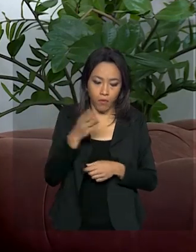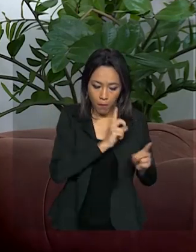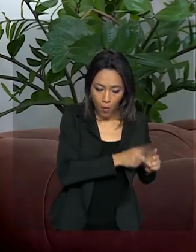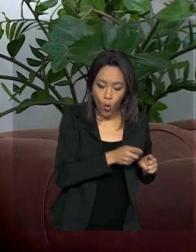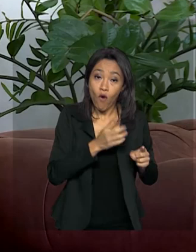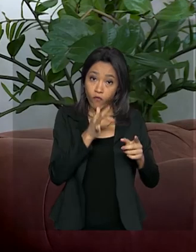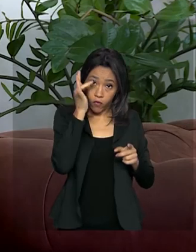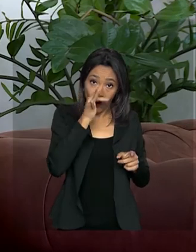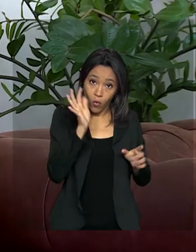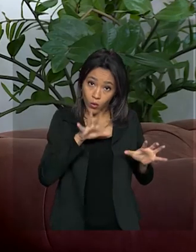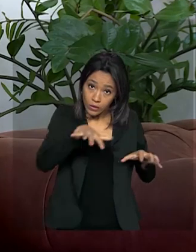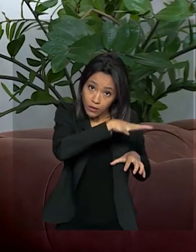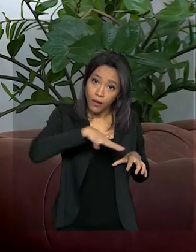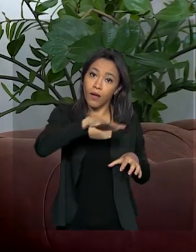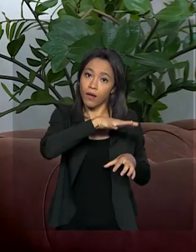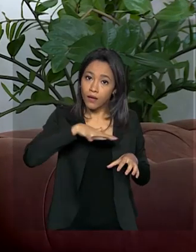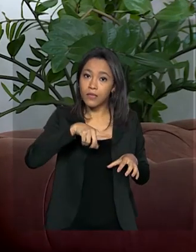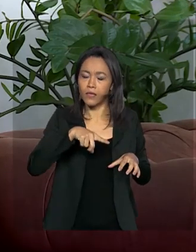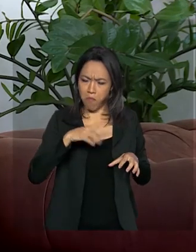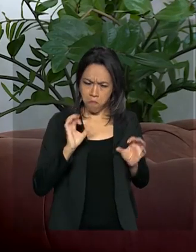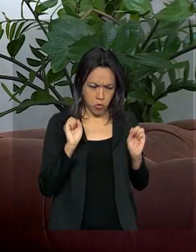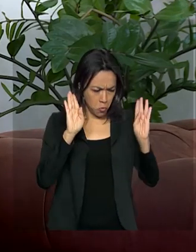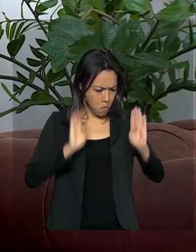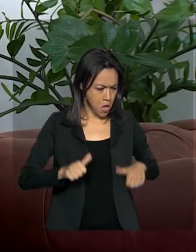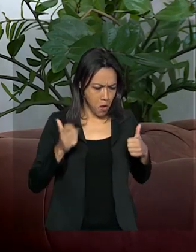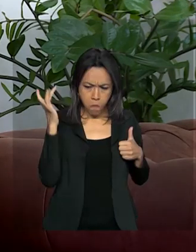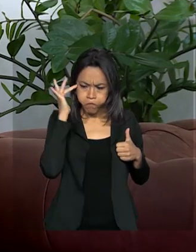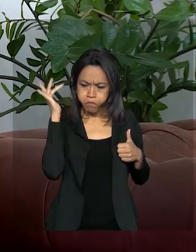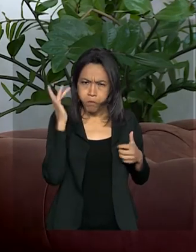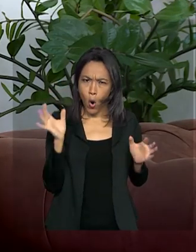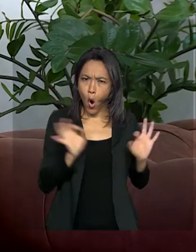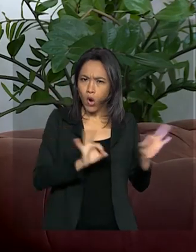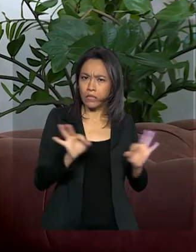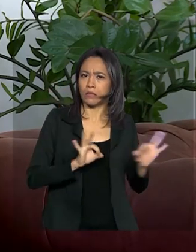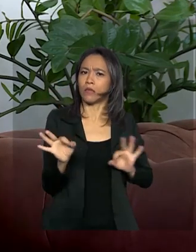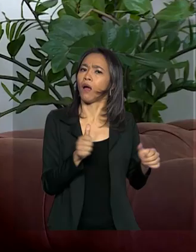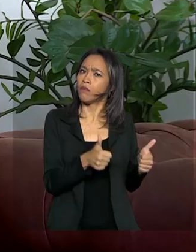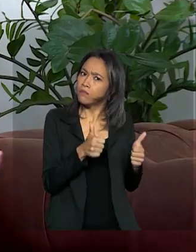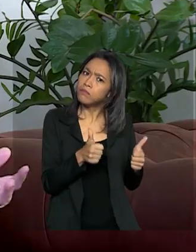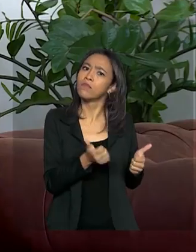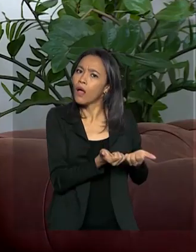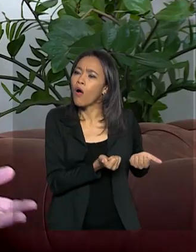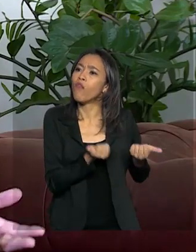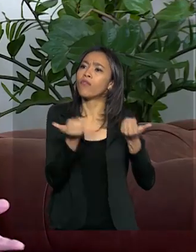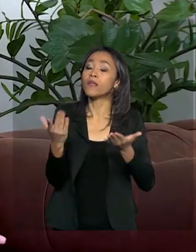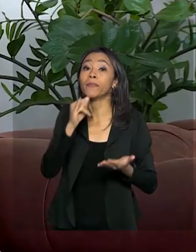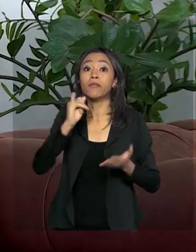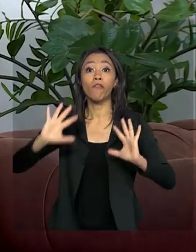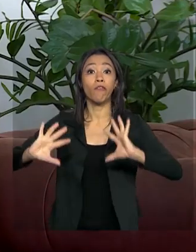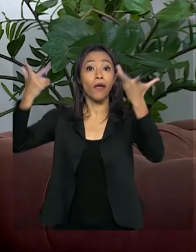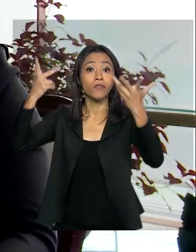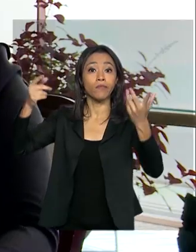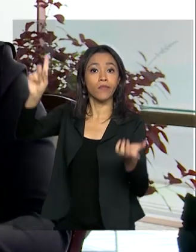as flores é um setor que muito organizado um setor que além de fornecer sem imagina os